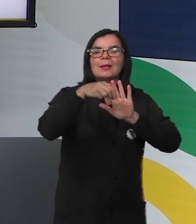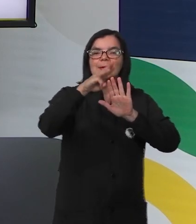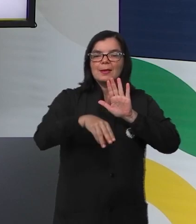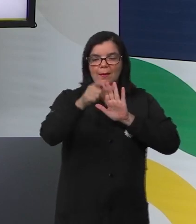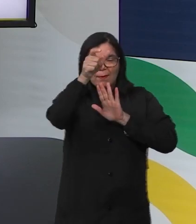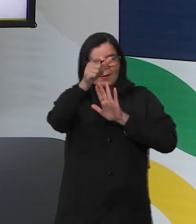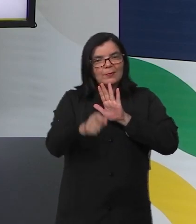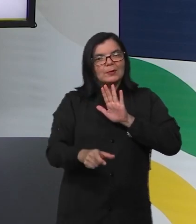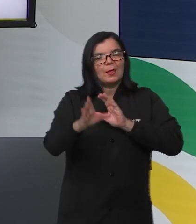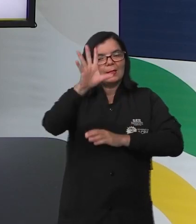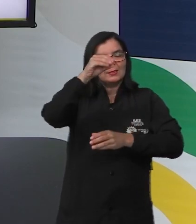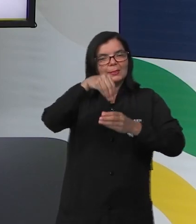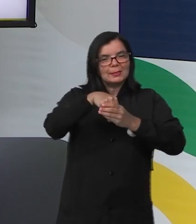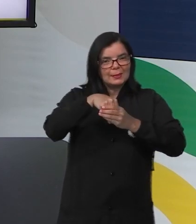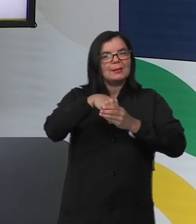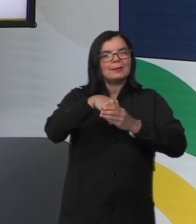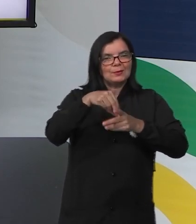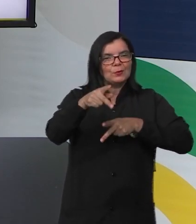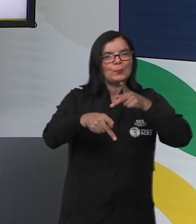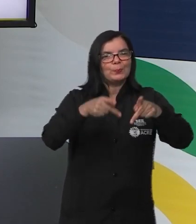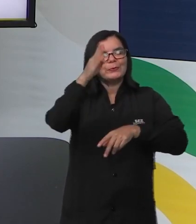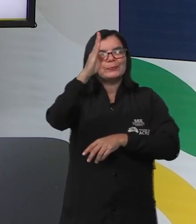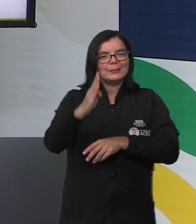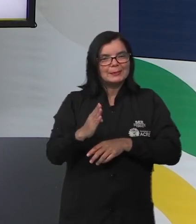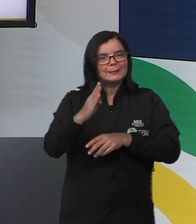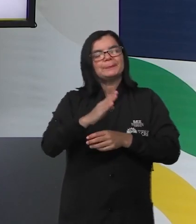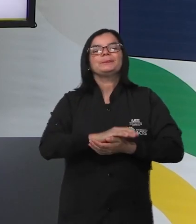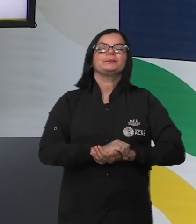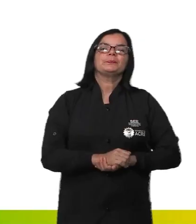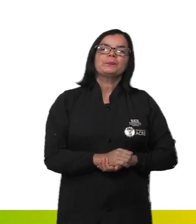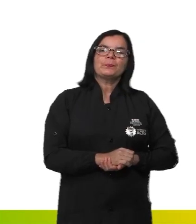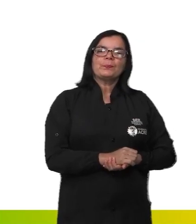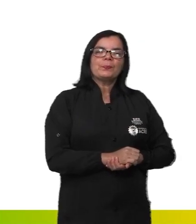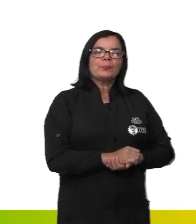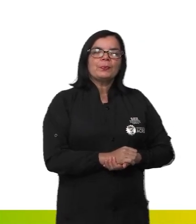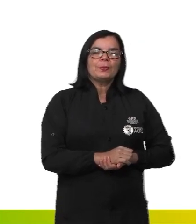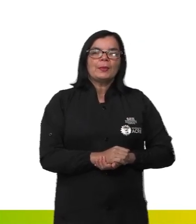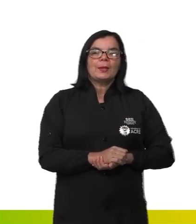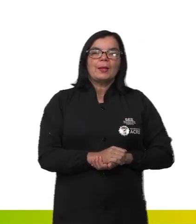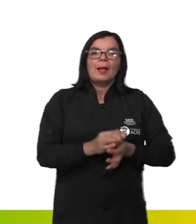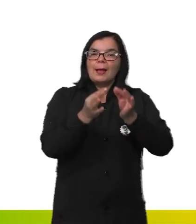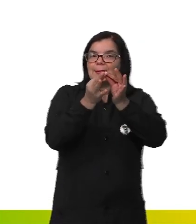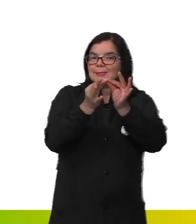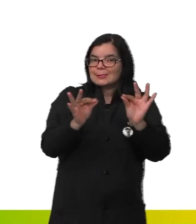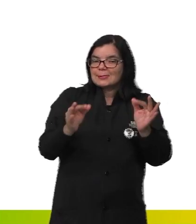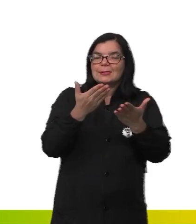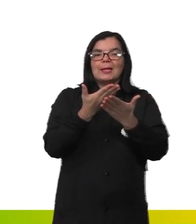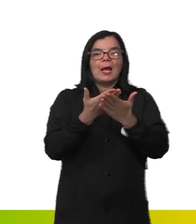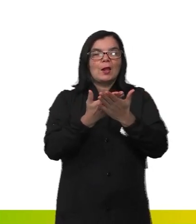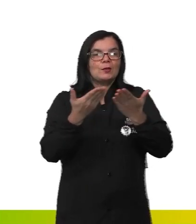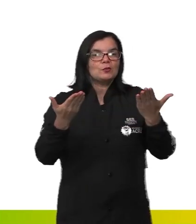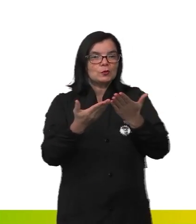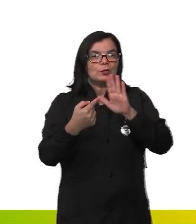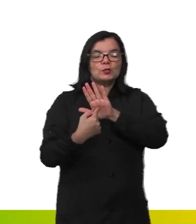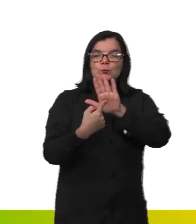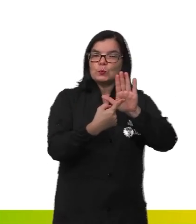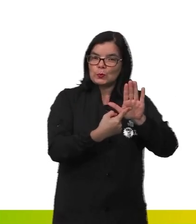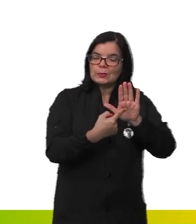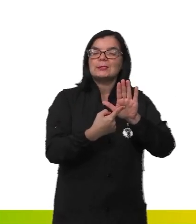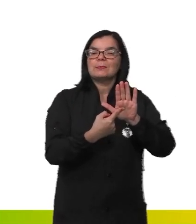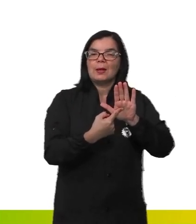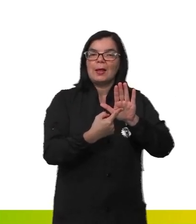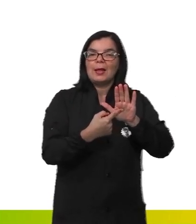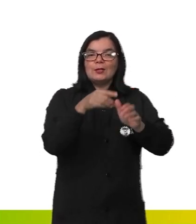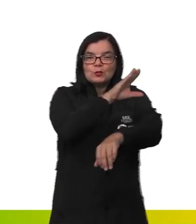quem é você dentro desse segmento do povo brasileiro. Tranquilo? Temos aqui a síntese da aula de hoje, que as expressões culturais